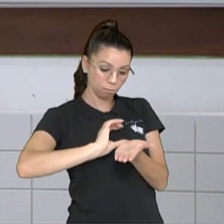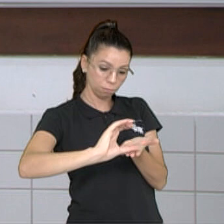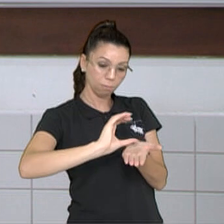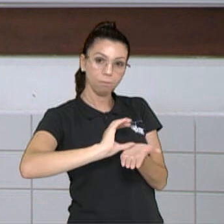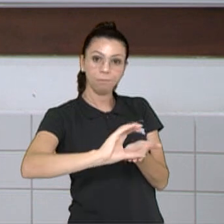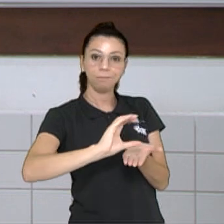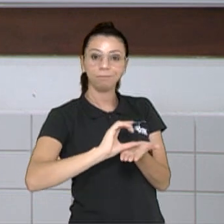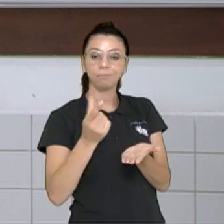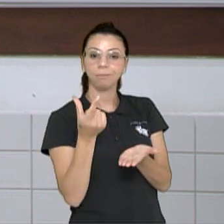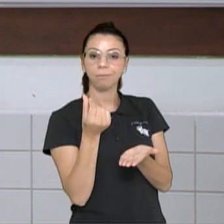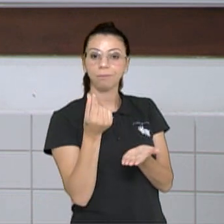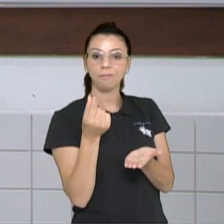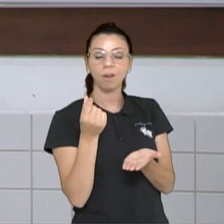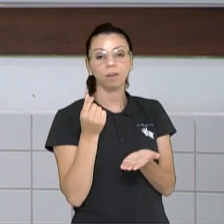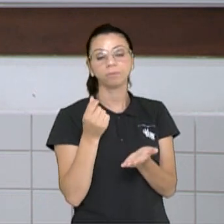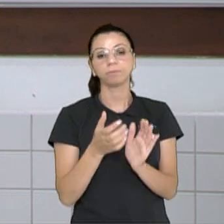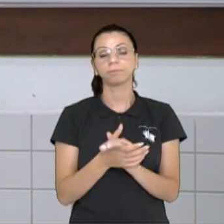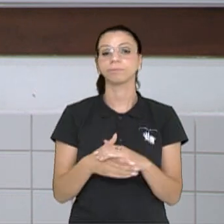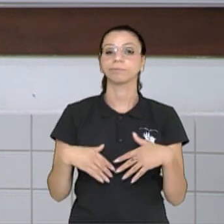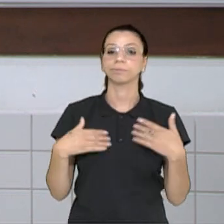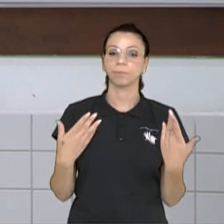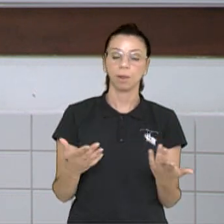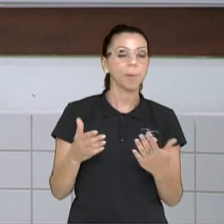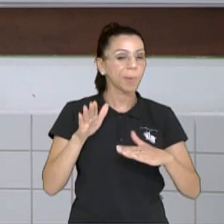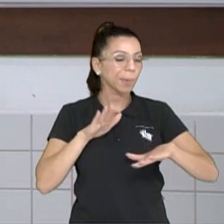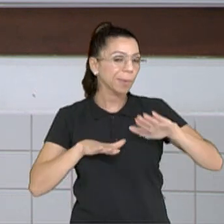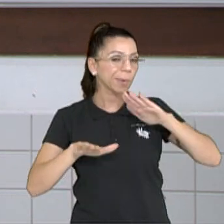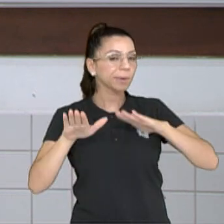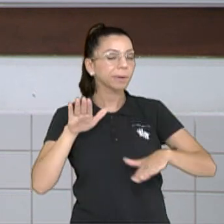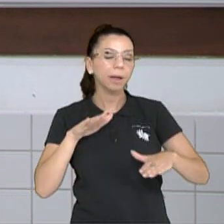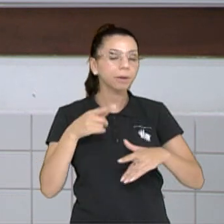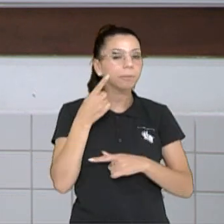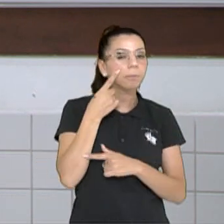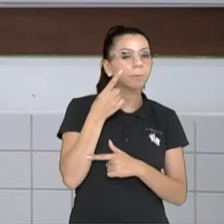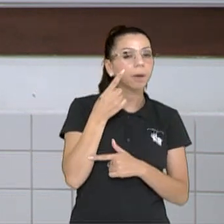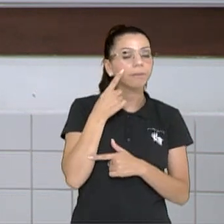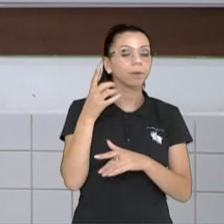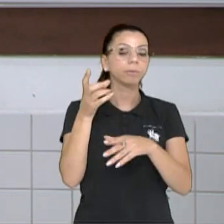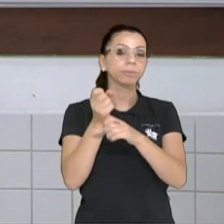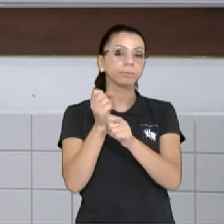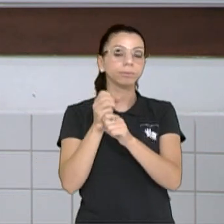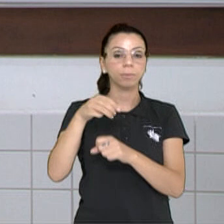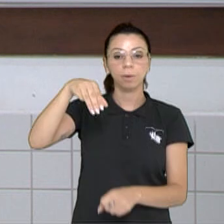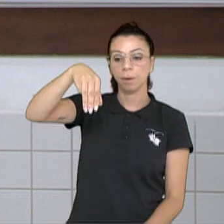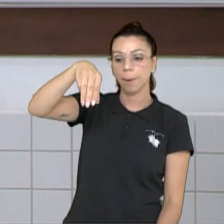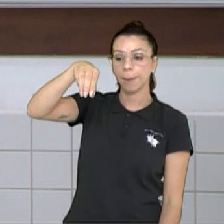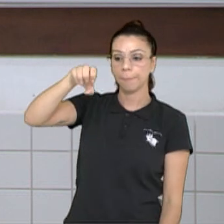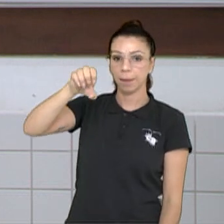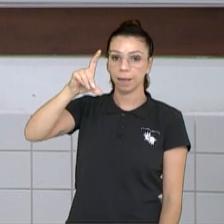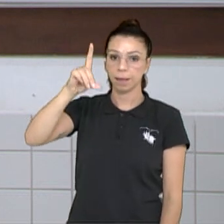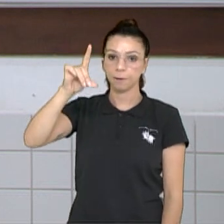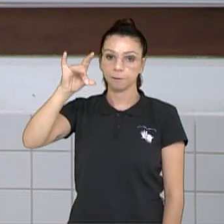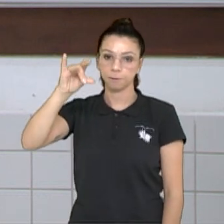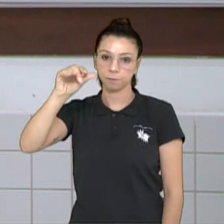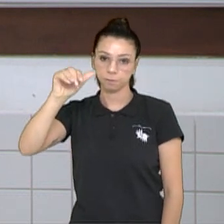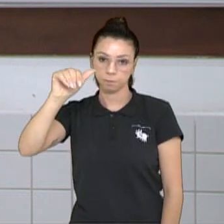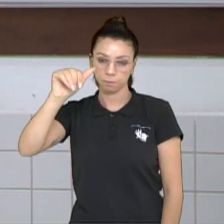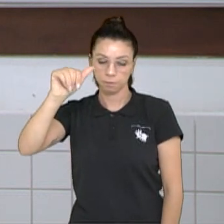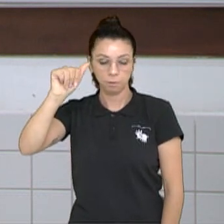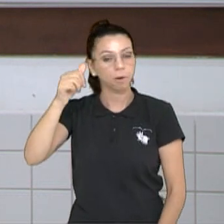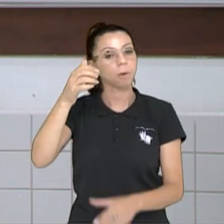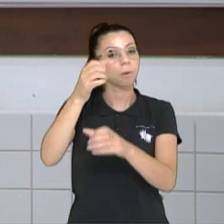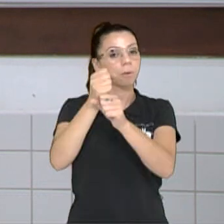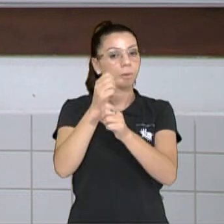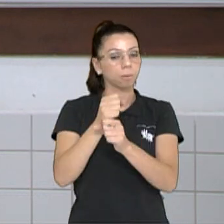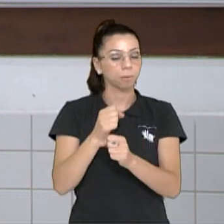seu dinheiro. Então, vocês façam com cuidado aí para verificar o cálculo da média do rendimento bruto de cada uma